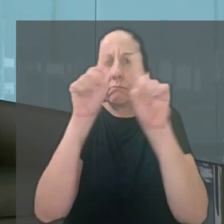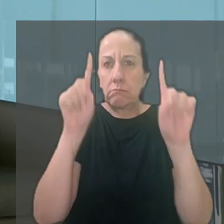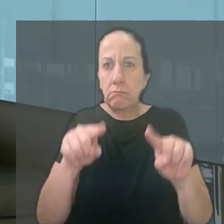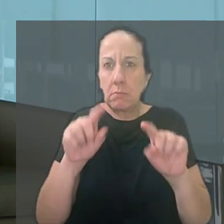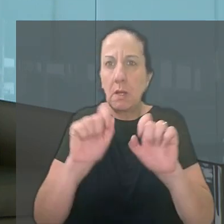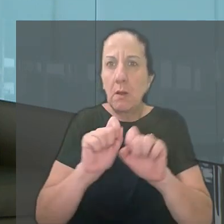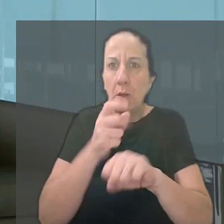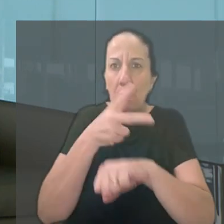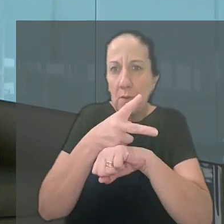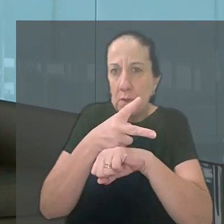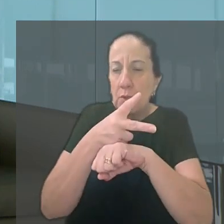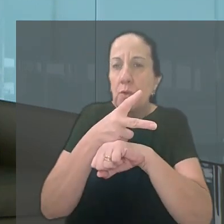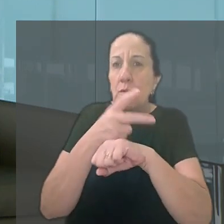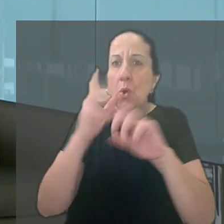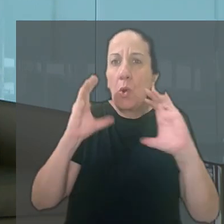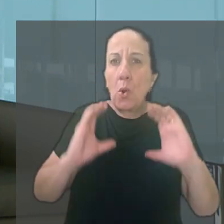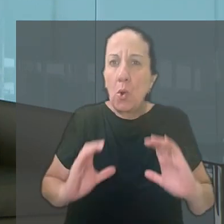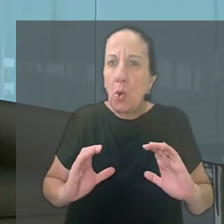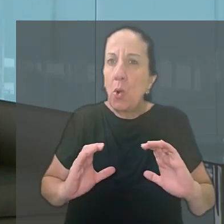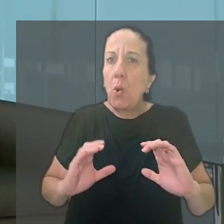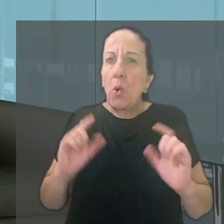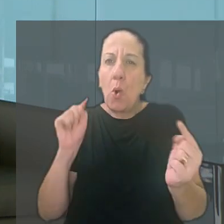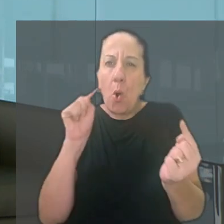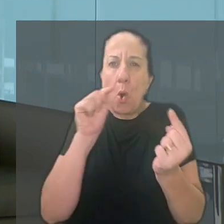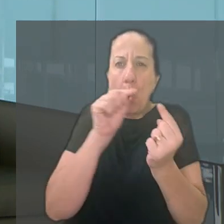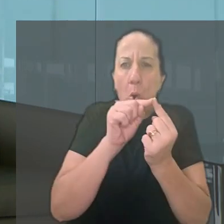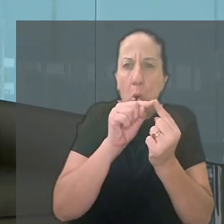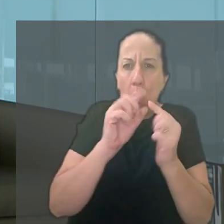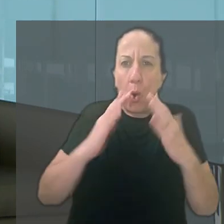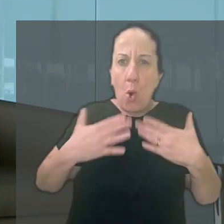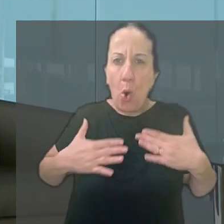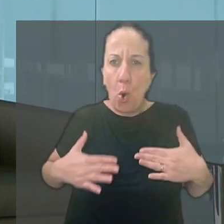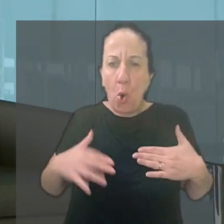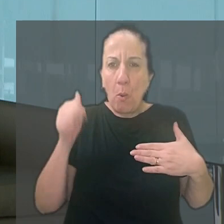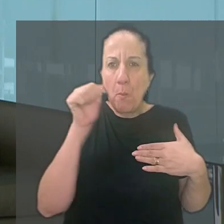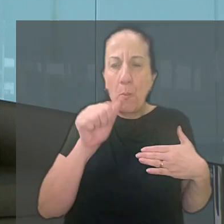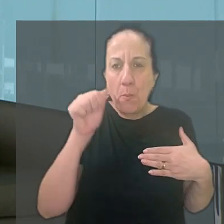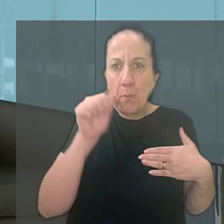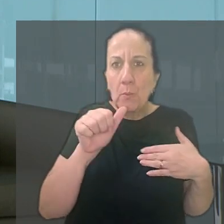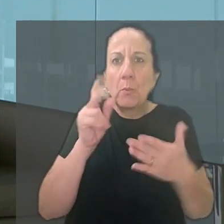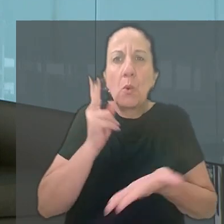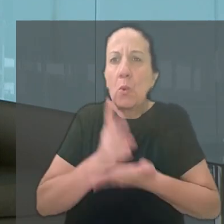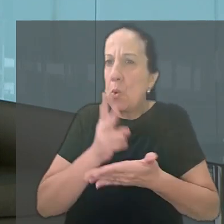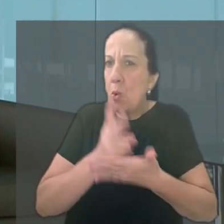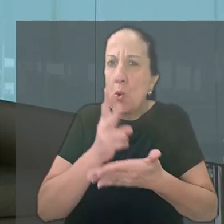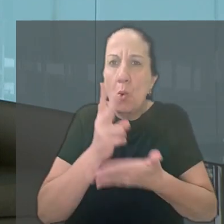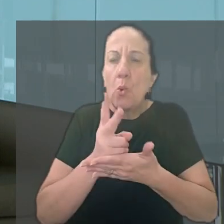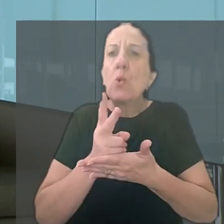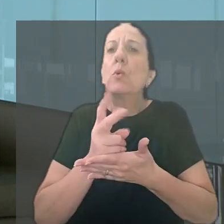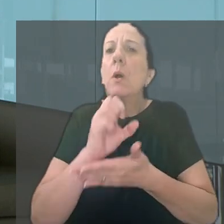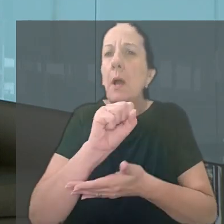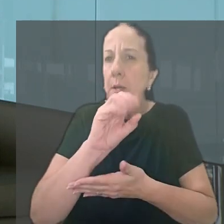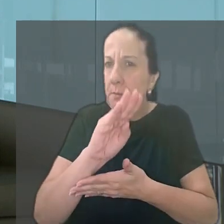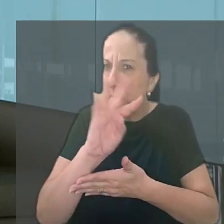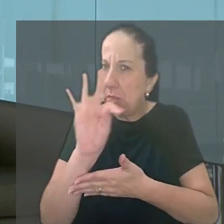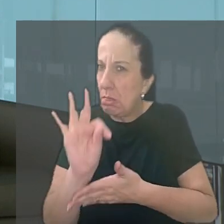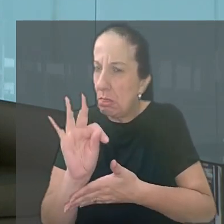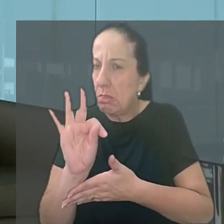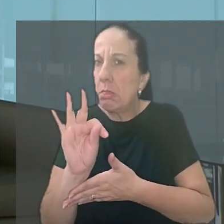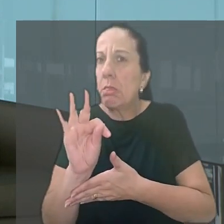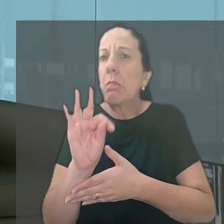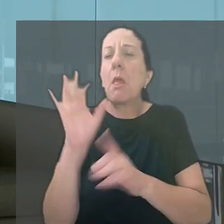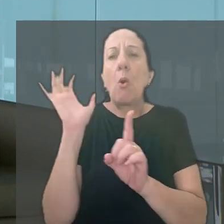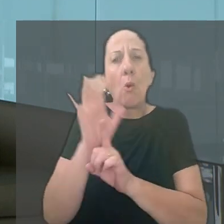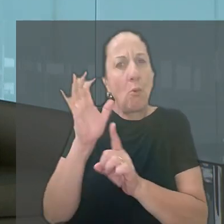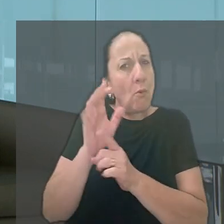da cena mostrava uma conduta de objetificação do corpo feminino e, como permanecia na página do SBT na época,